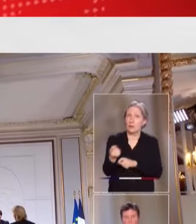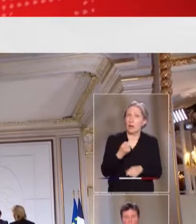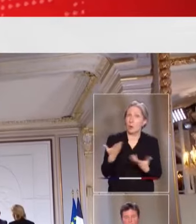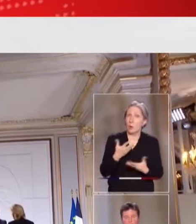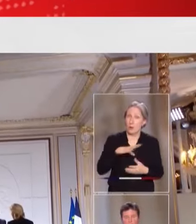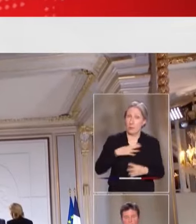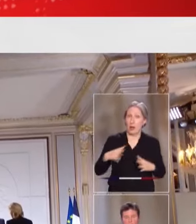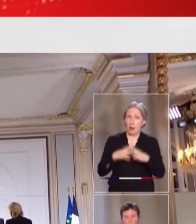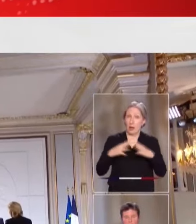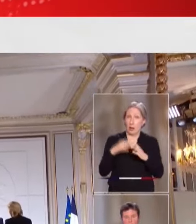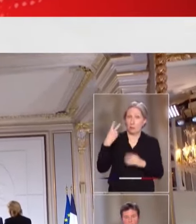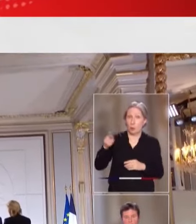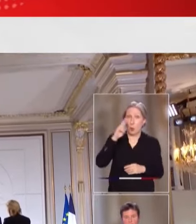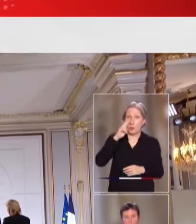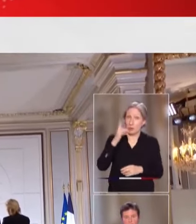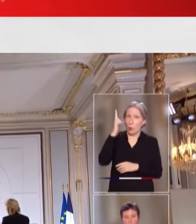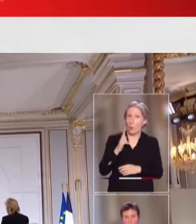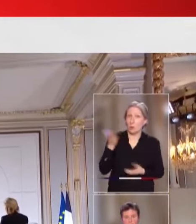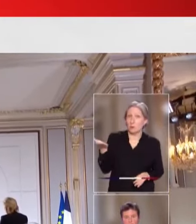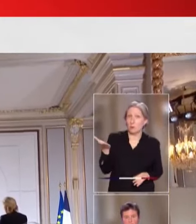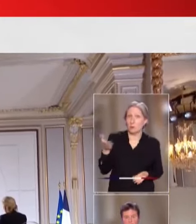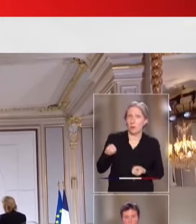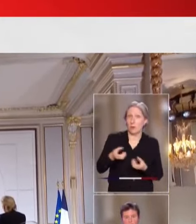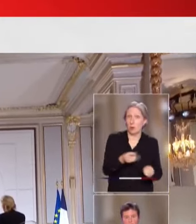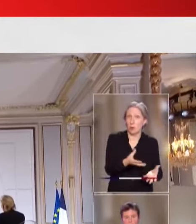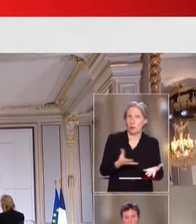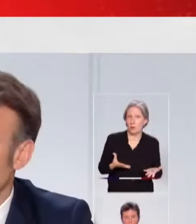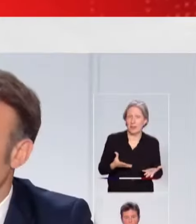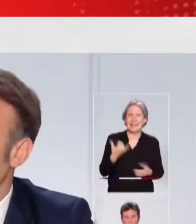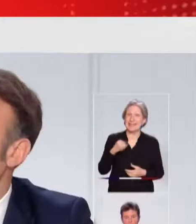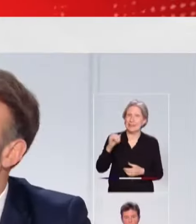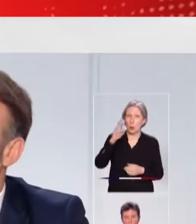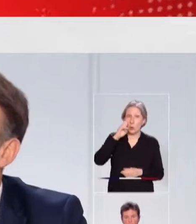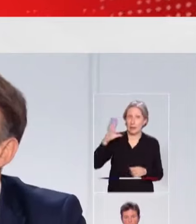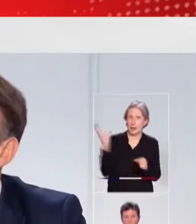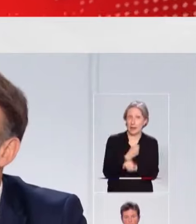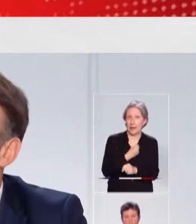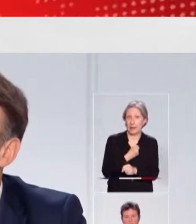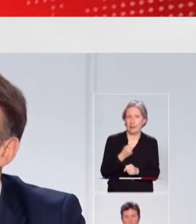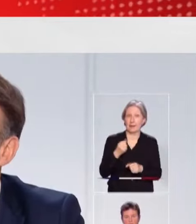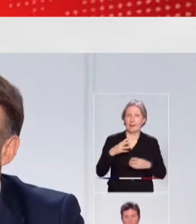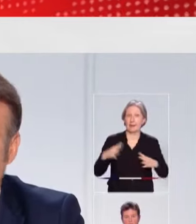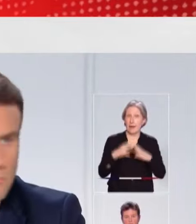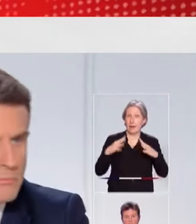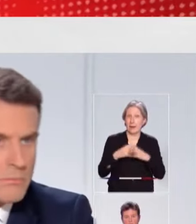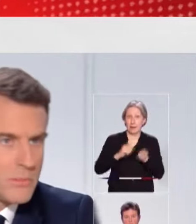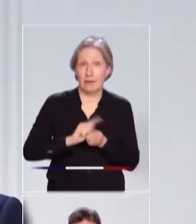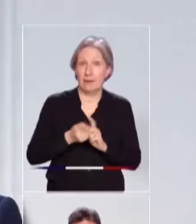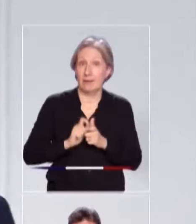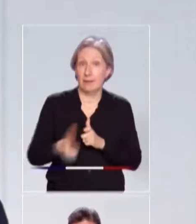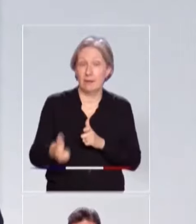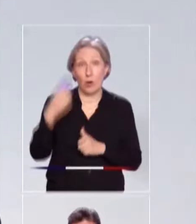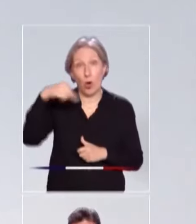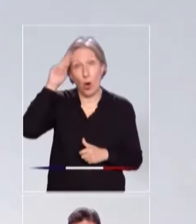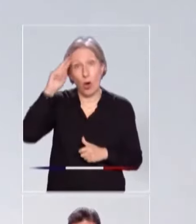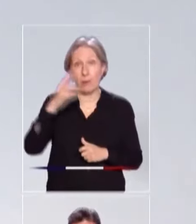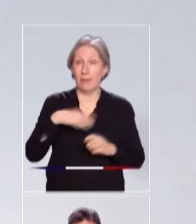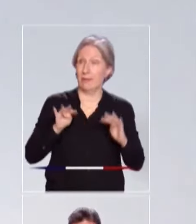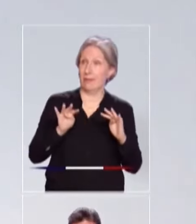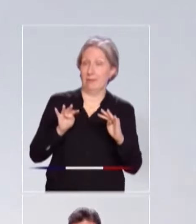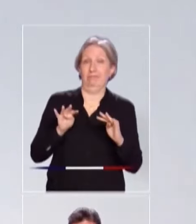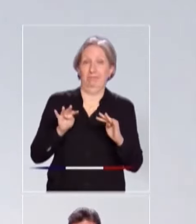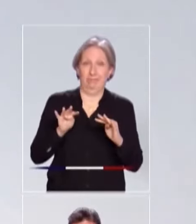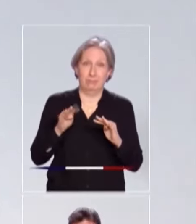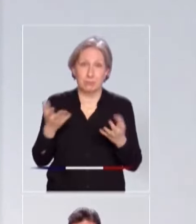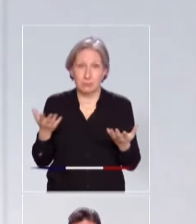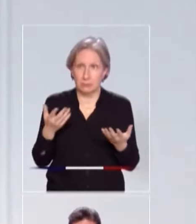dela mas no fundo é que a Ucrânia perderia um status assim de um país soberano e que seria